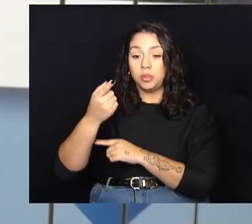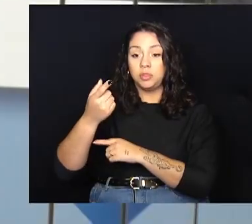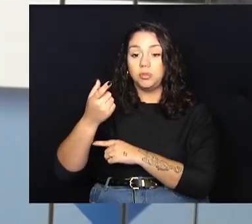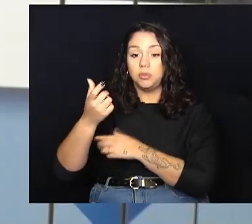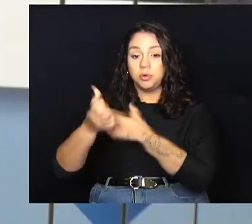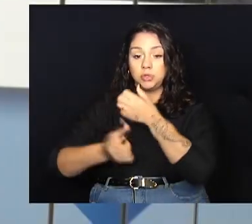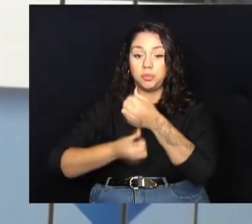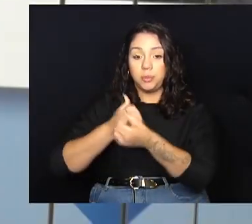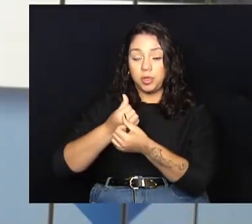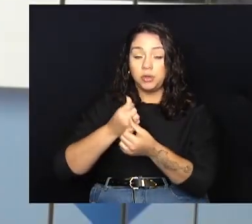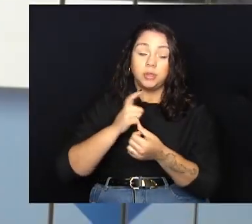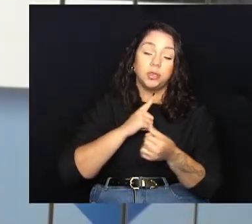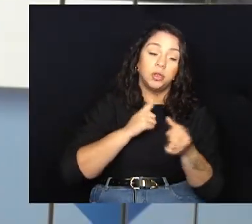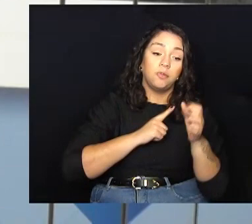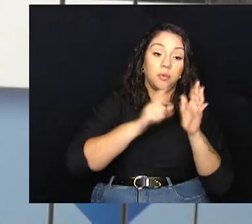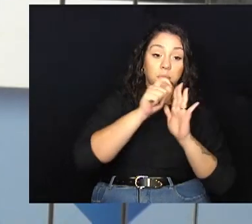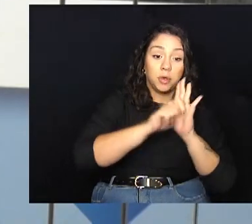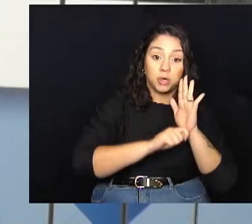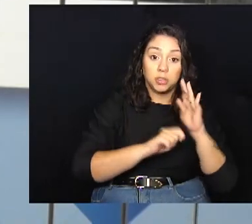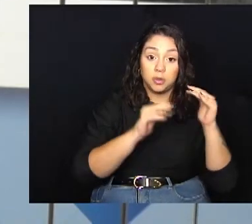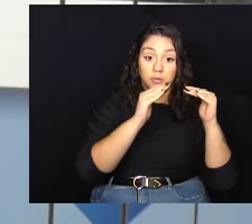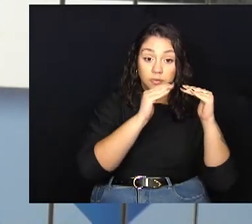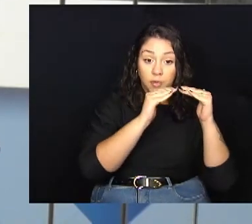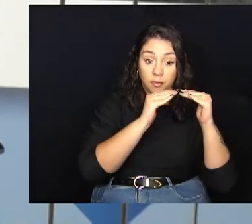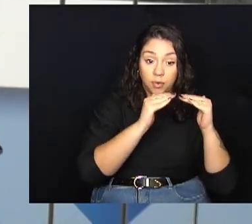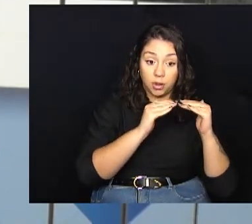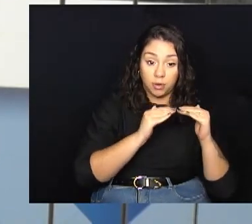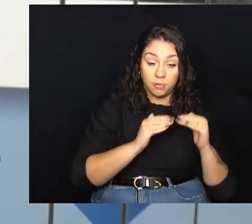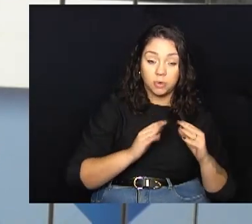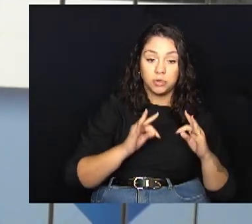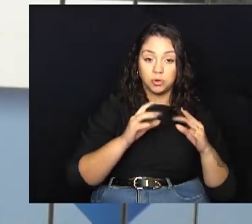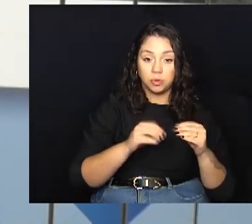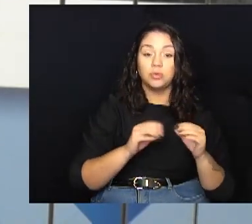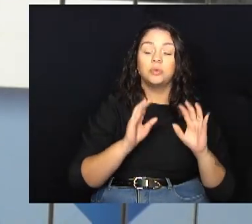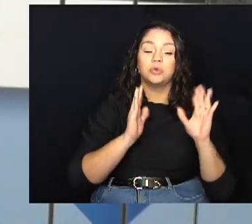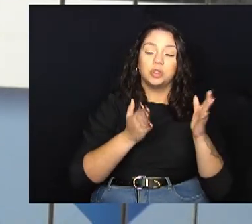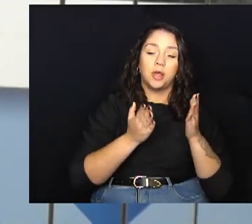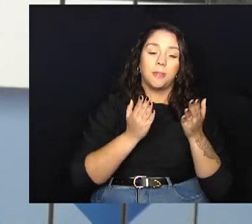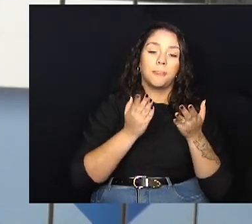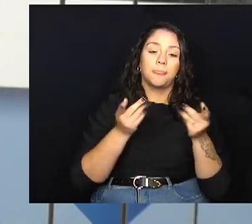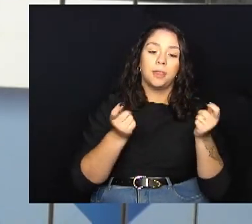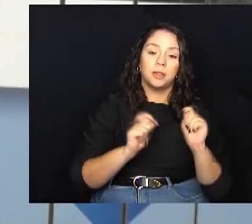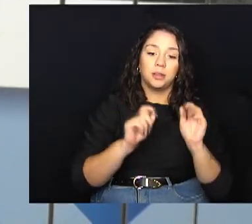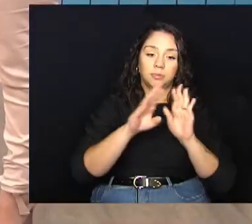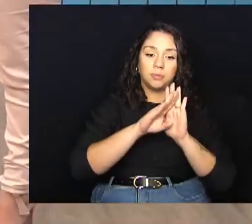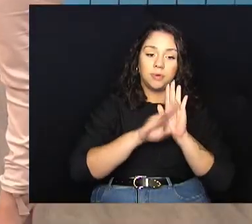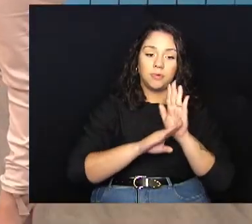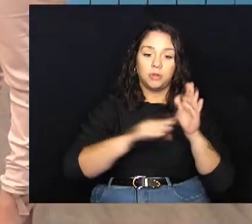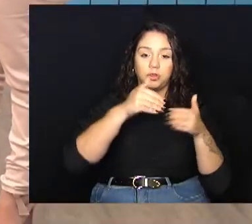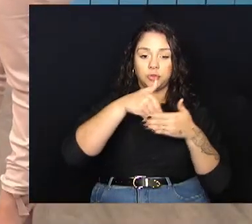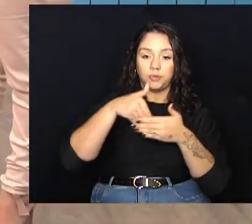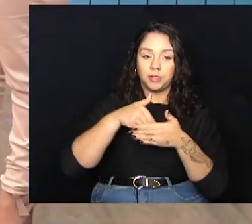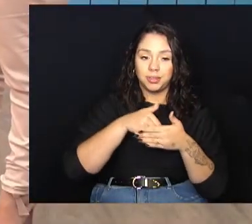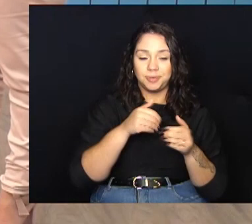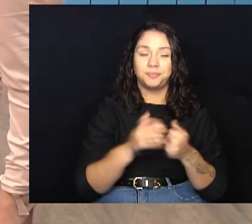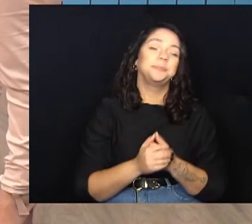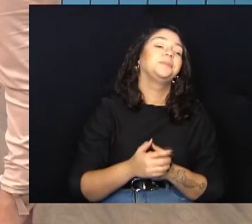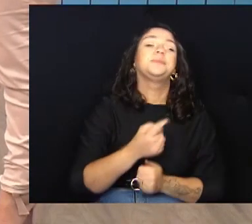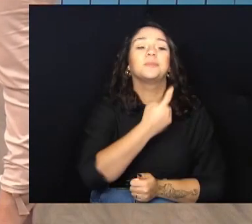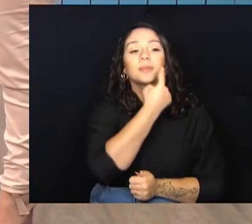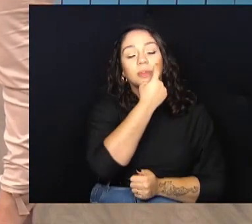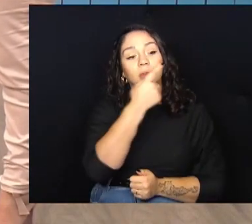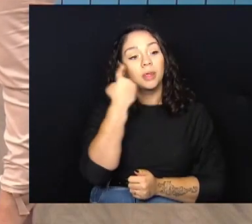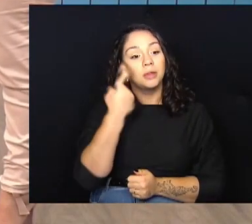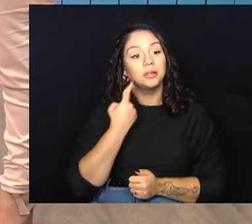receberam parecer favorável de todas as comissões já estarão apitas para a pauta de votação menina abriu a gente já fez aqui